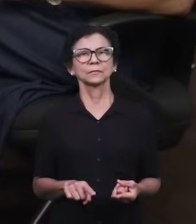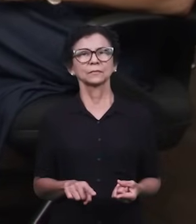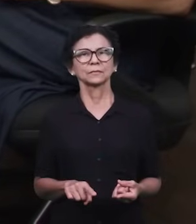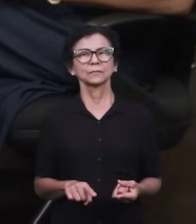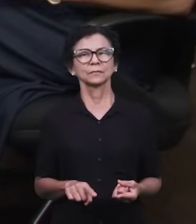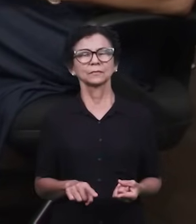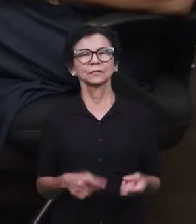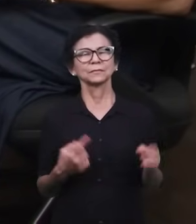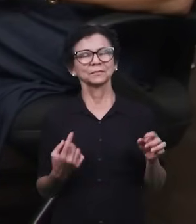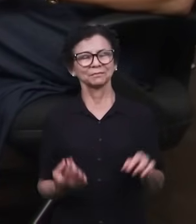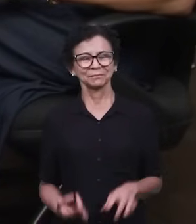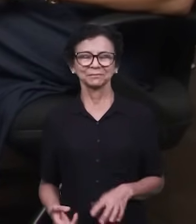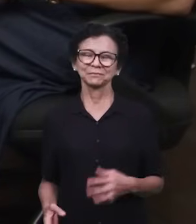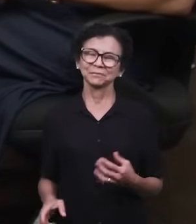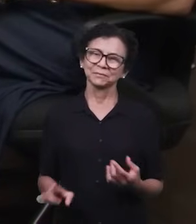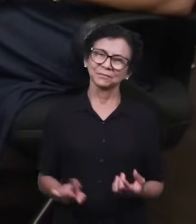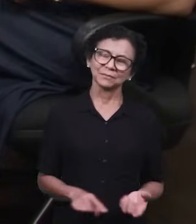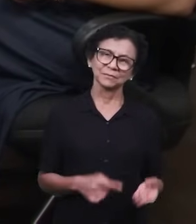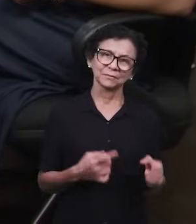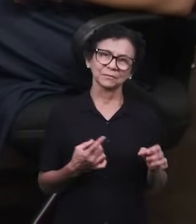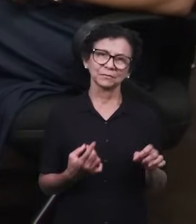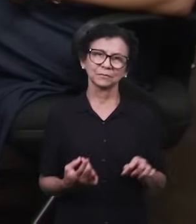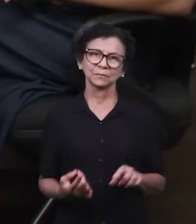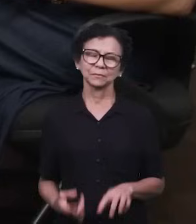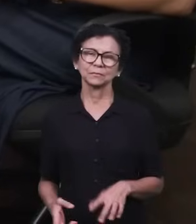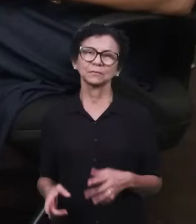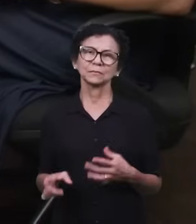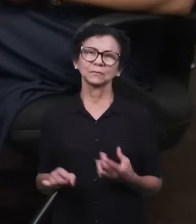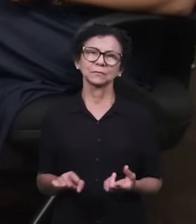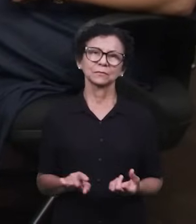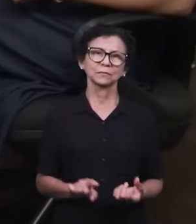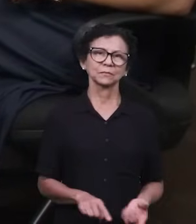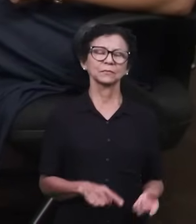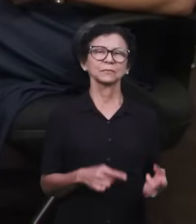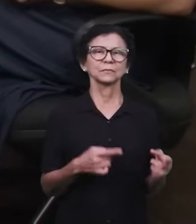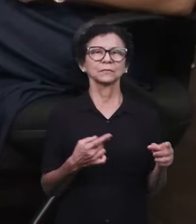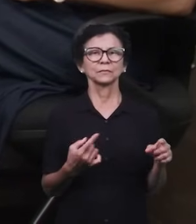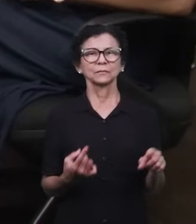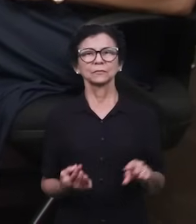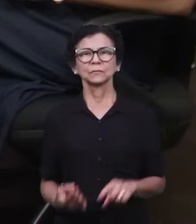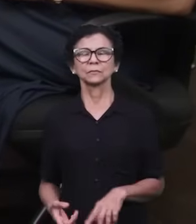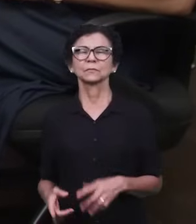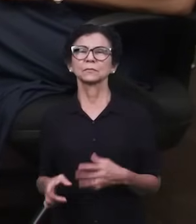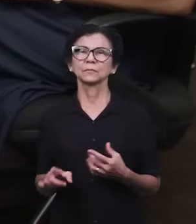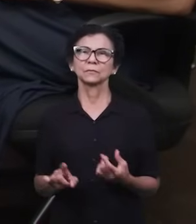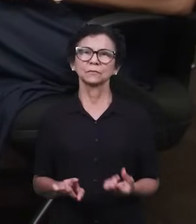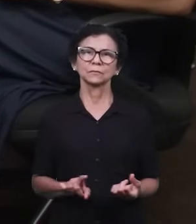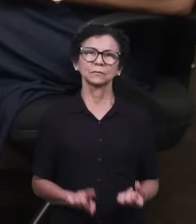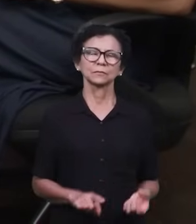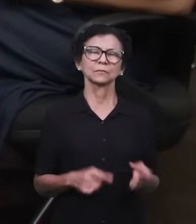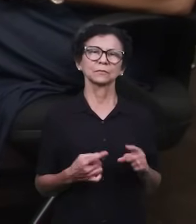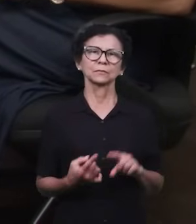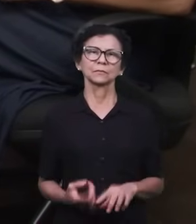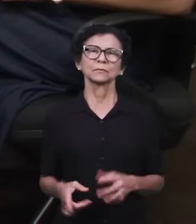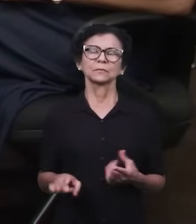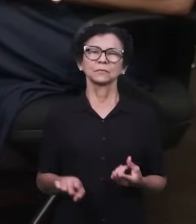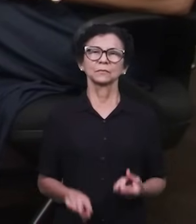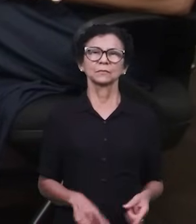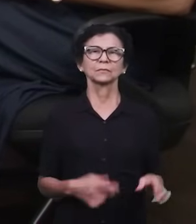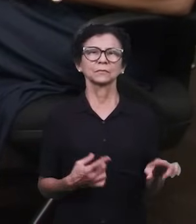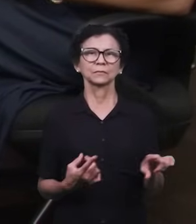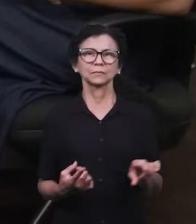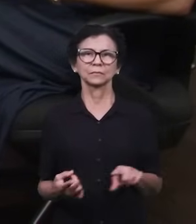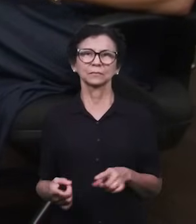Sara participa dos recitais da Escola de Música da professora Jane Gonçalves e, além